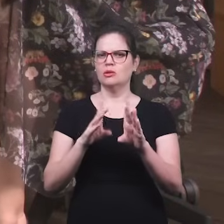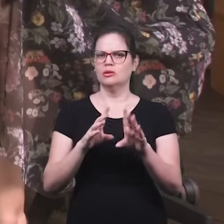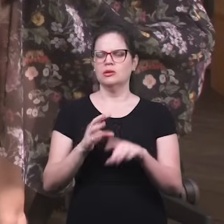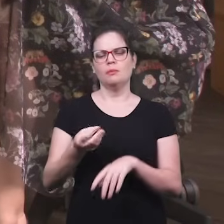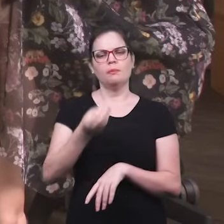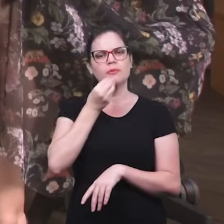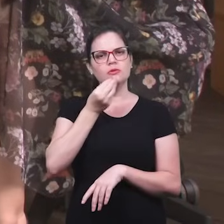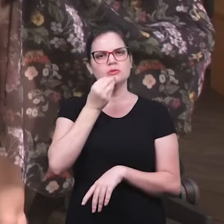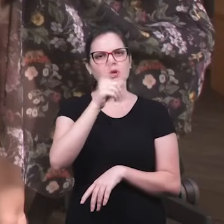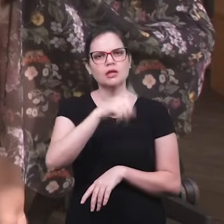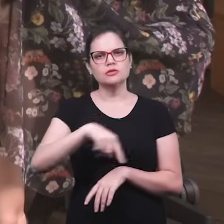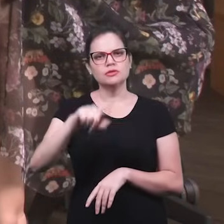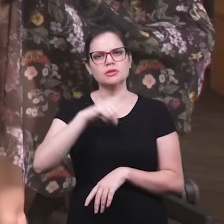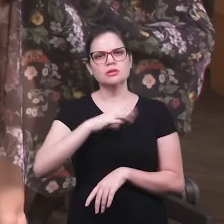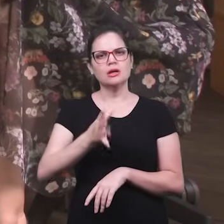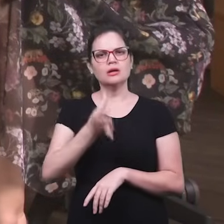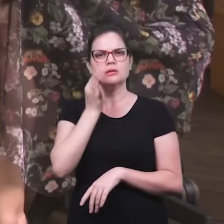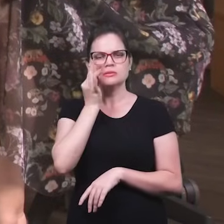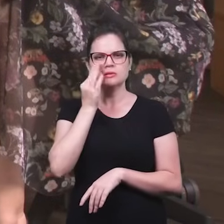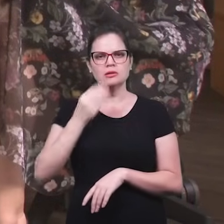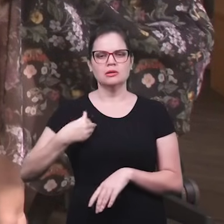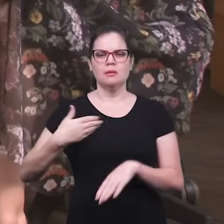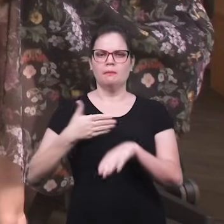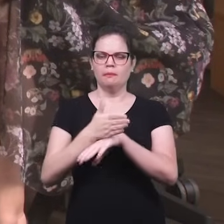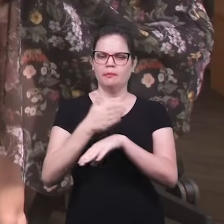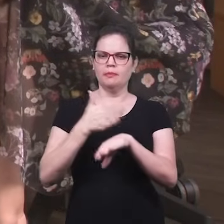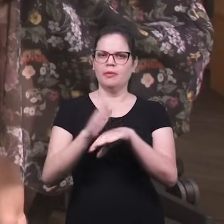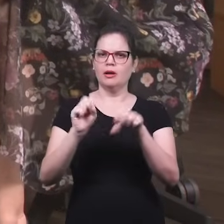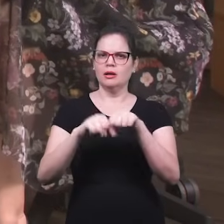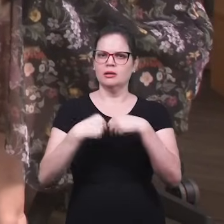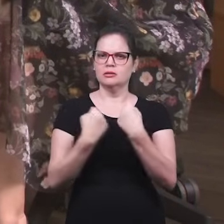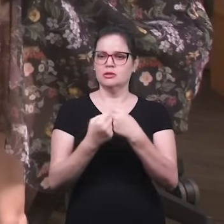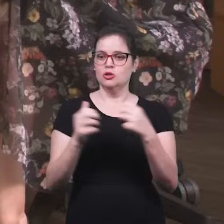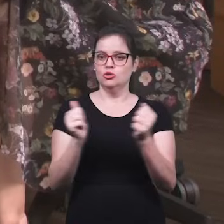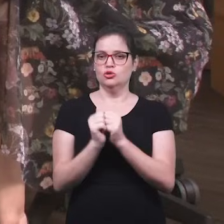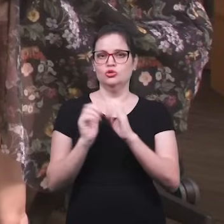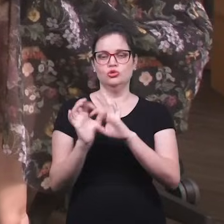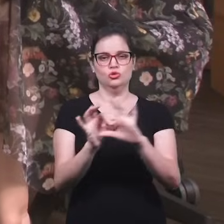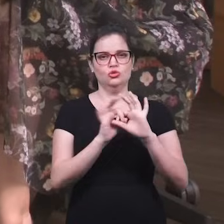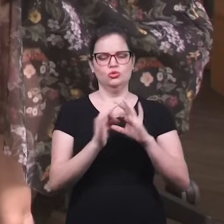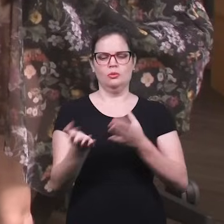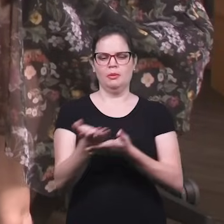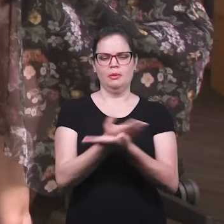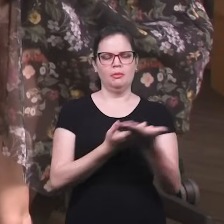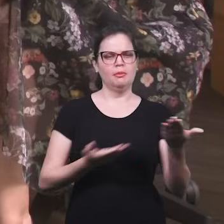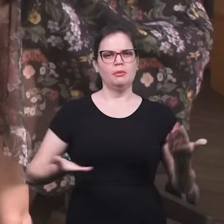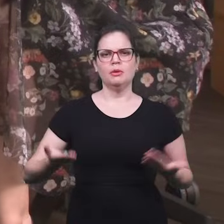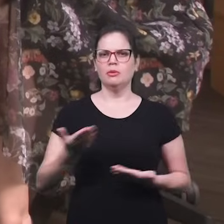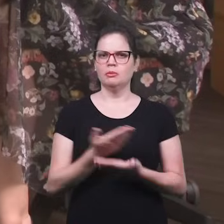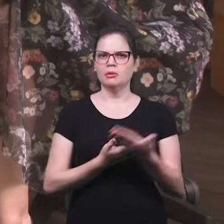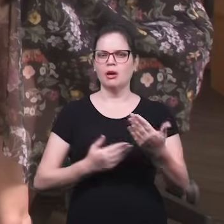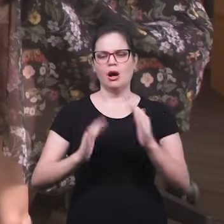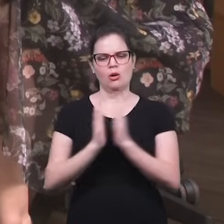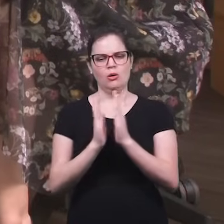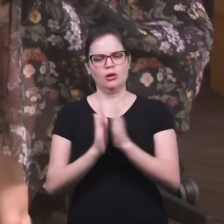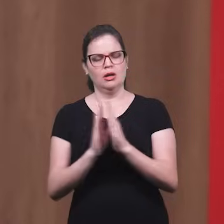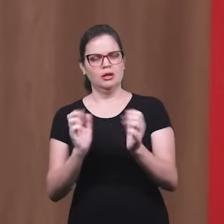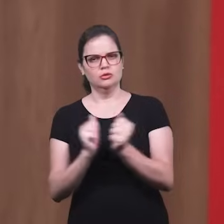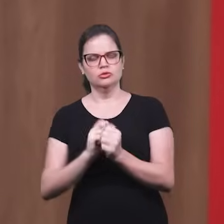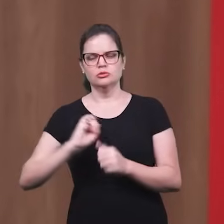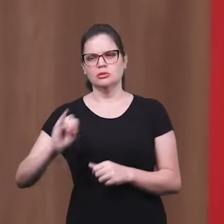oportunidades que vocês têm de ir a seminário, de reunir, de estarem juntos, de terem comunhão uns com os outros, de poderem orar